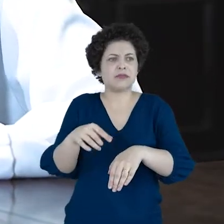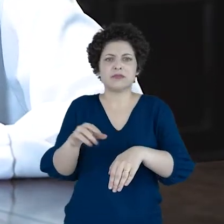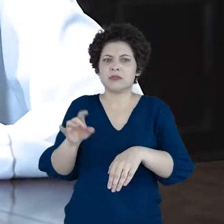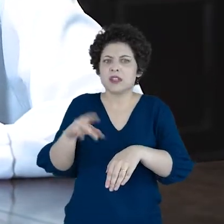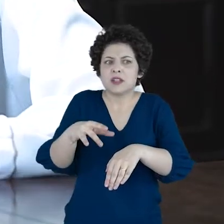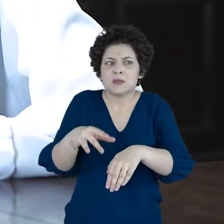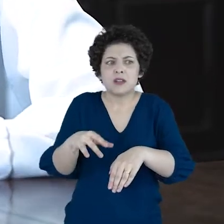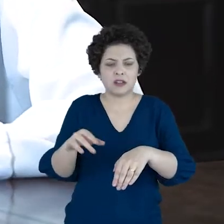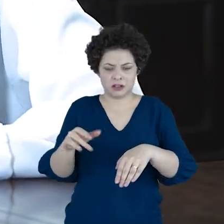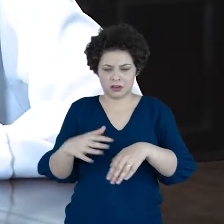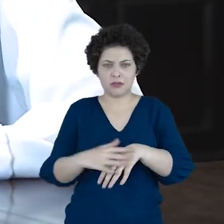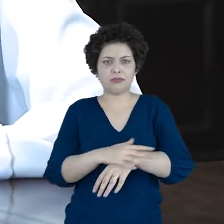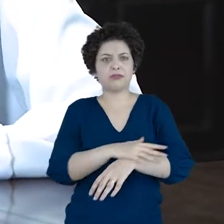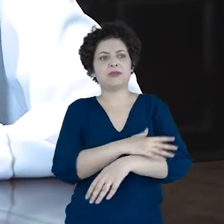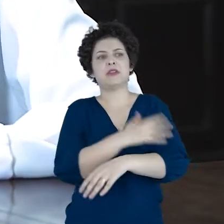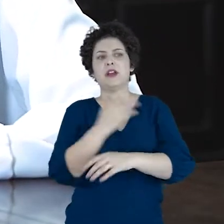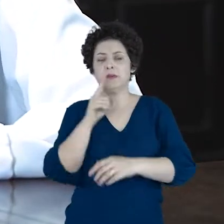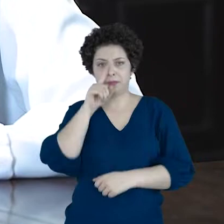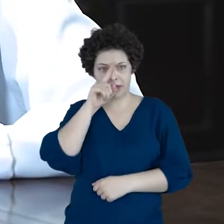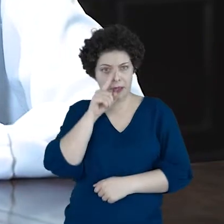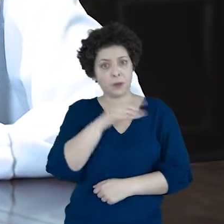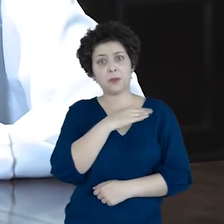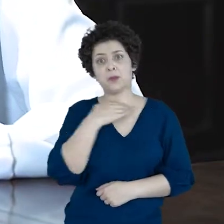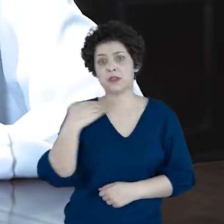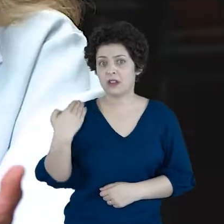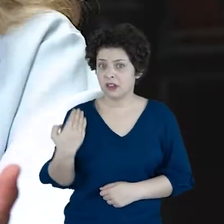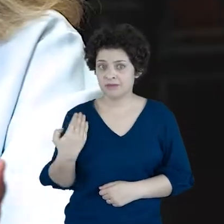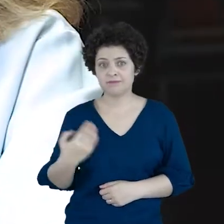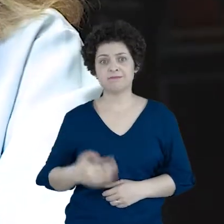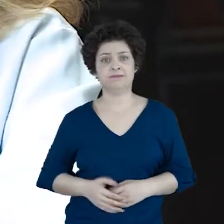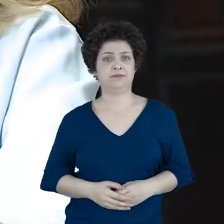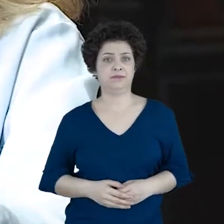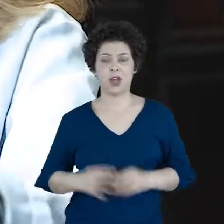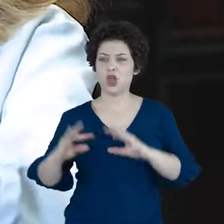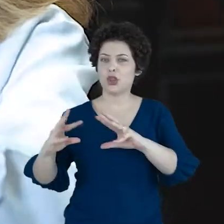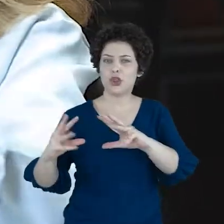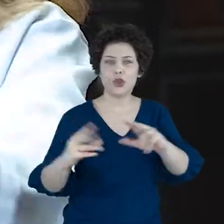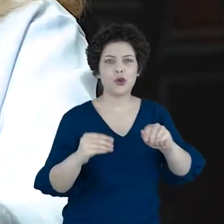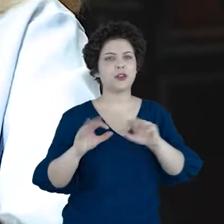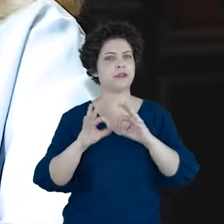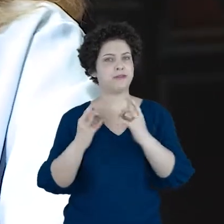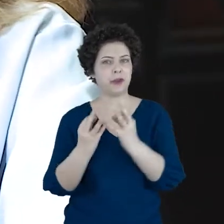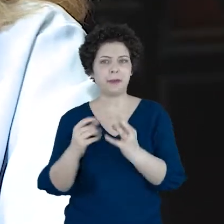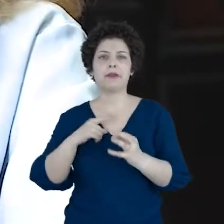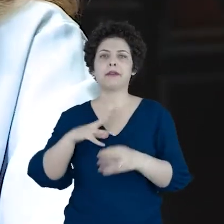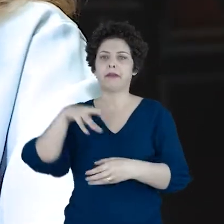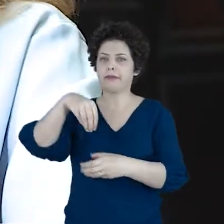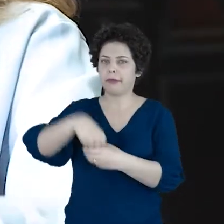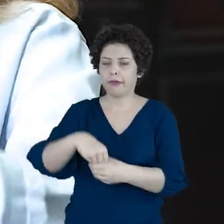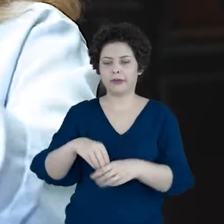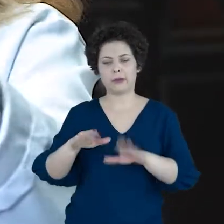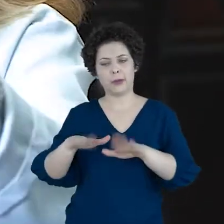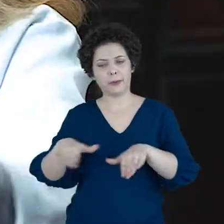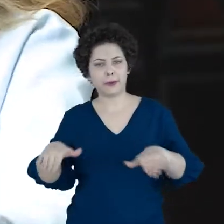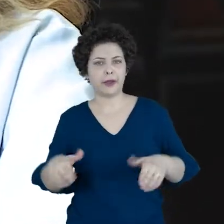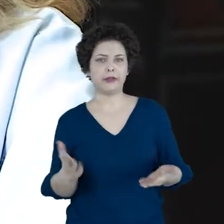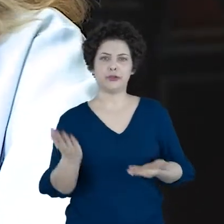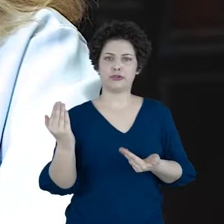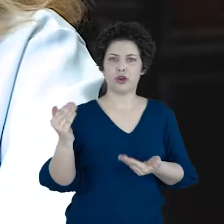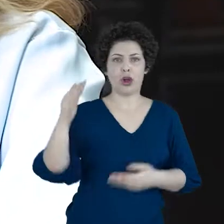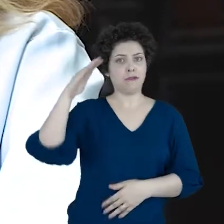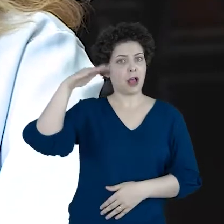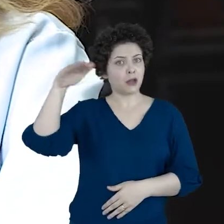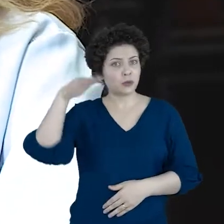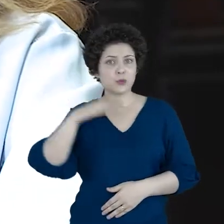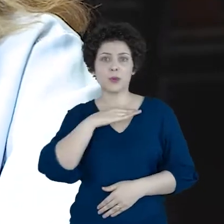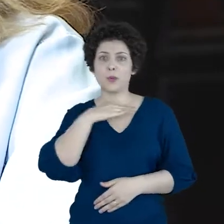né? Ele estava praticamente com uma sentença de morte assinada. Toda a família tinha algum caso de criança ou adulto